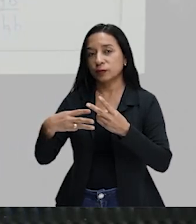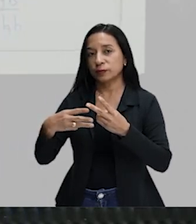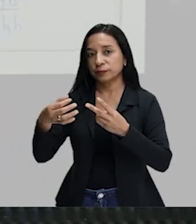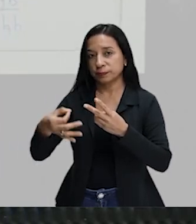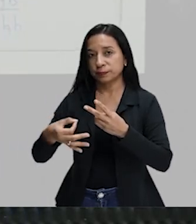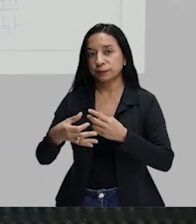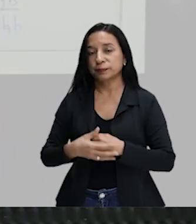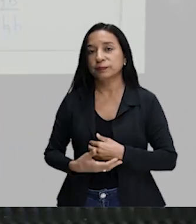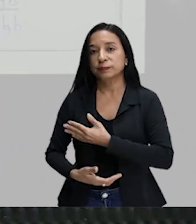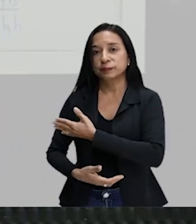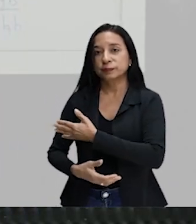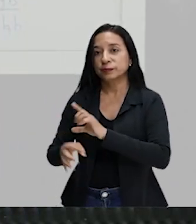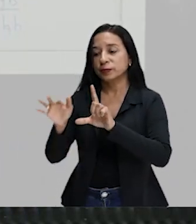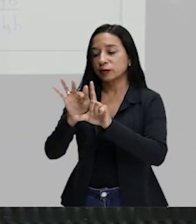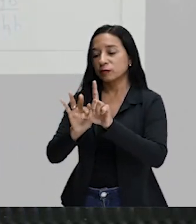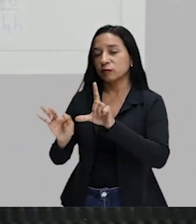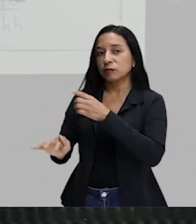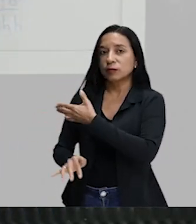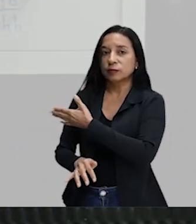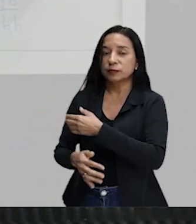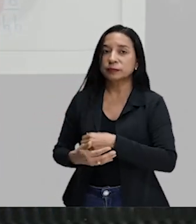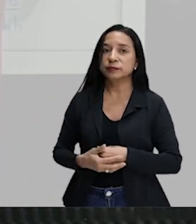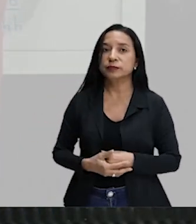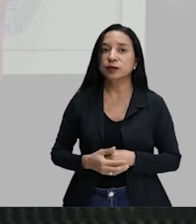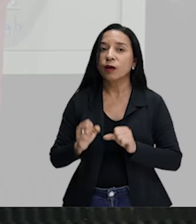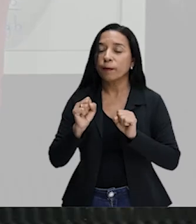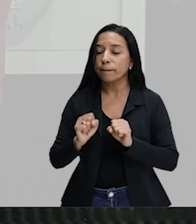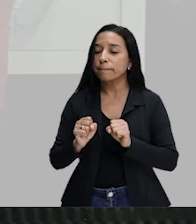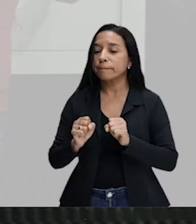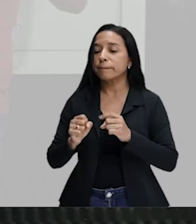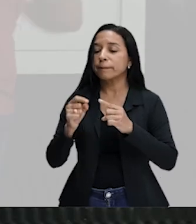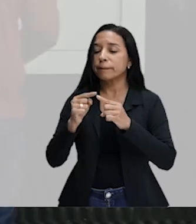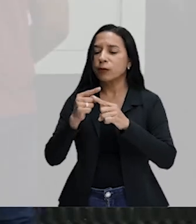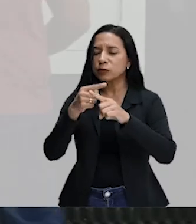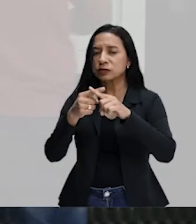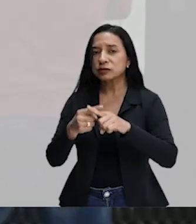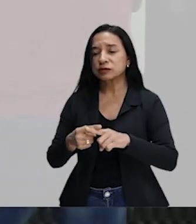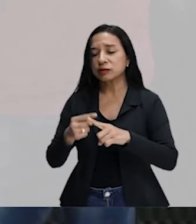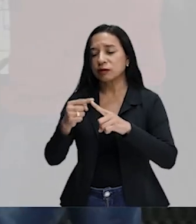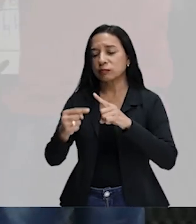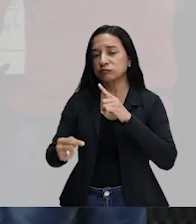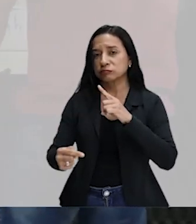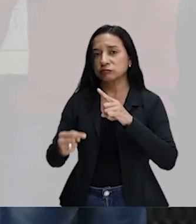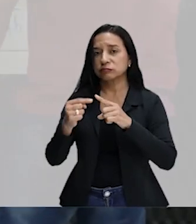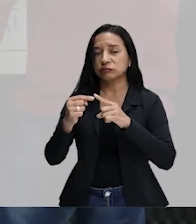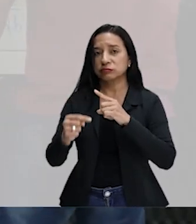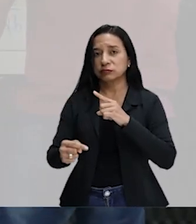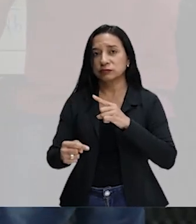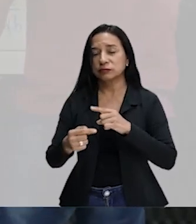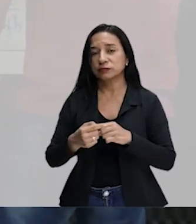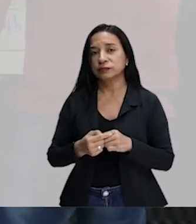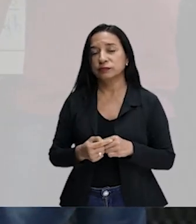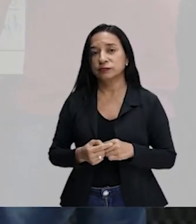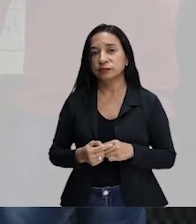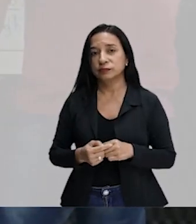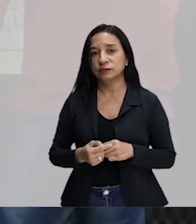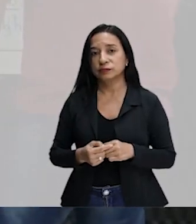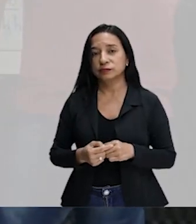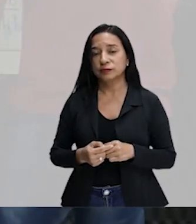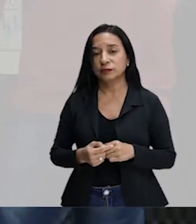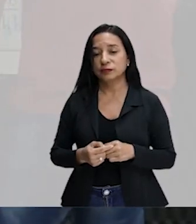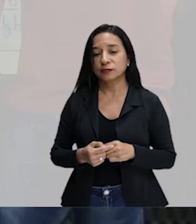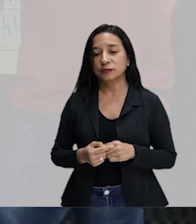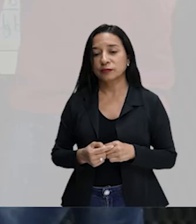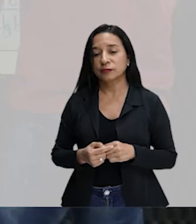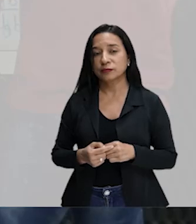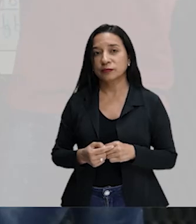Certinho, galera? Então, aqui você pode cancelar o 3 com 3. Ó. Ou seja, a tangente de